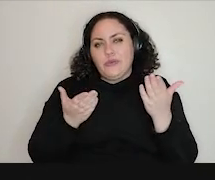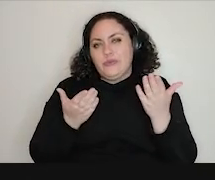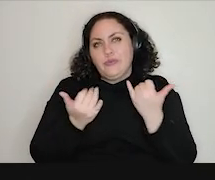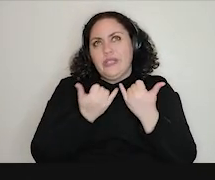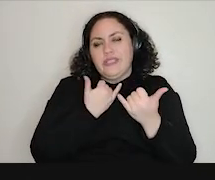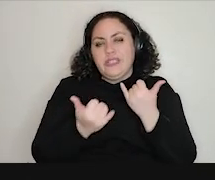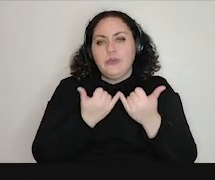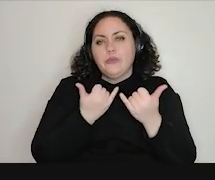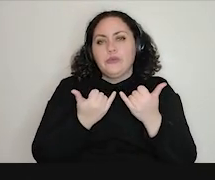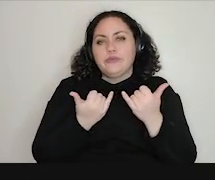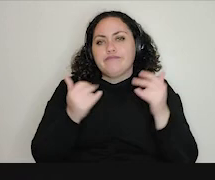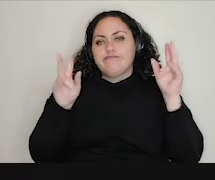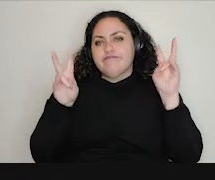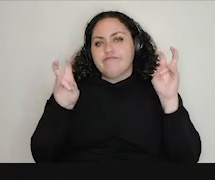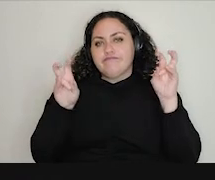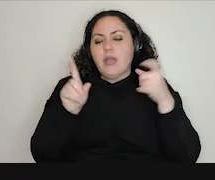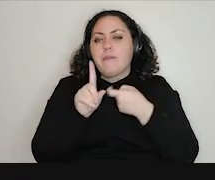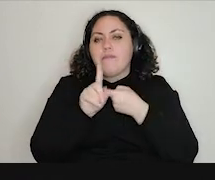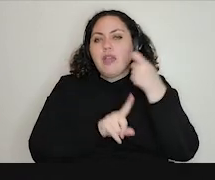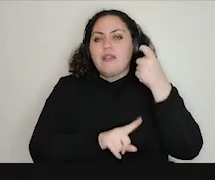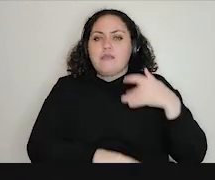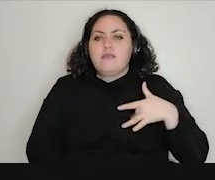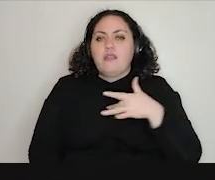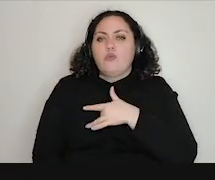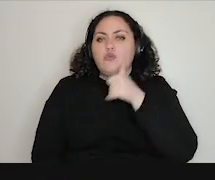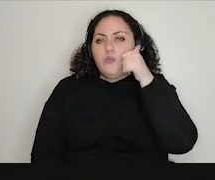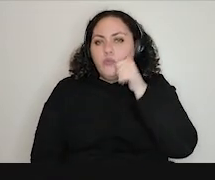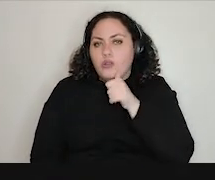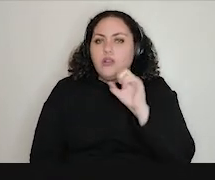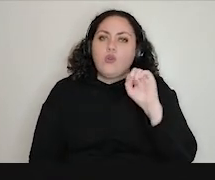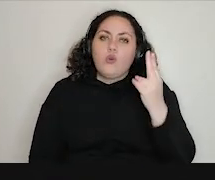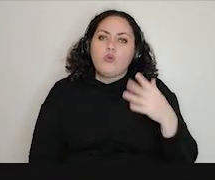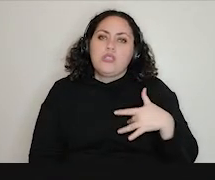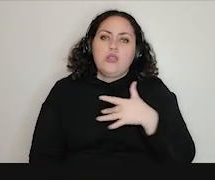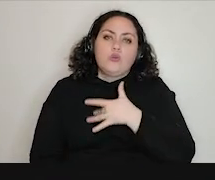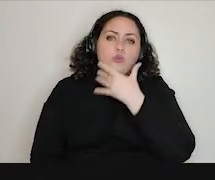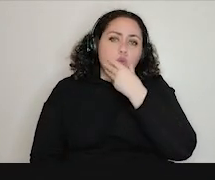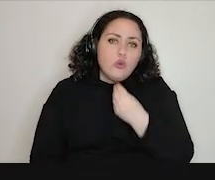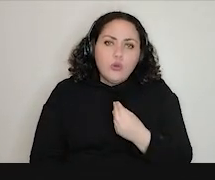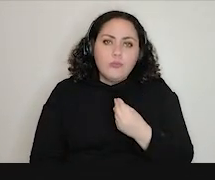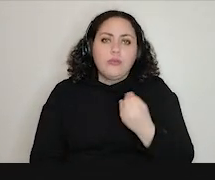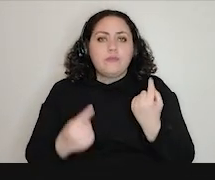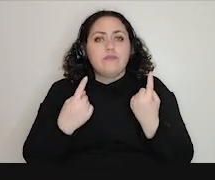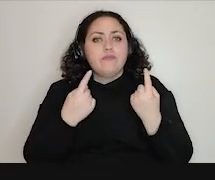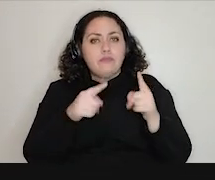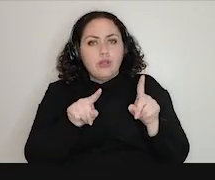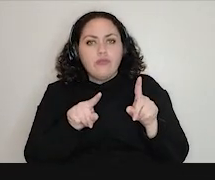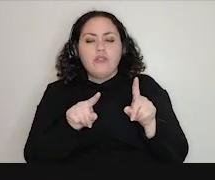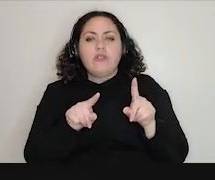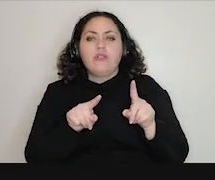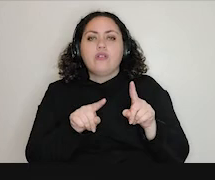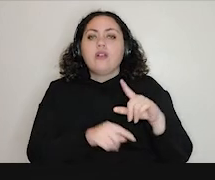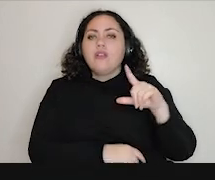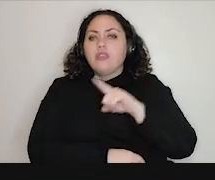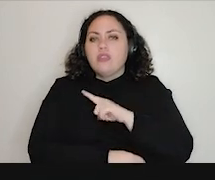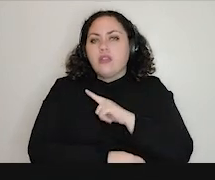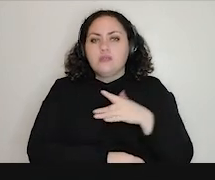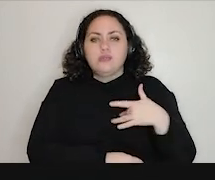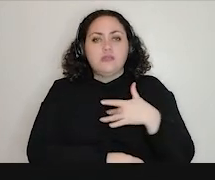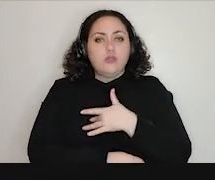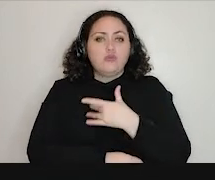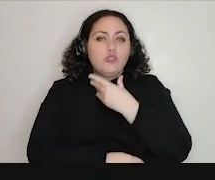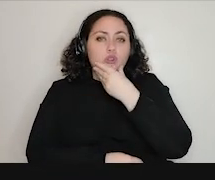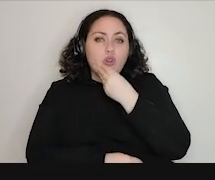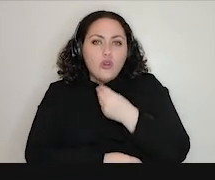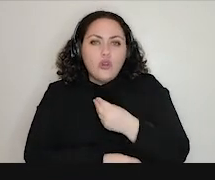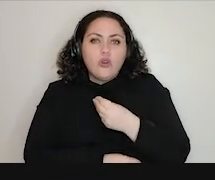alusivo à saúde da mulher ou saúde do homem, trazer, tensionar para que seja feito alguma coisa com relação à saúde da mulher trans, do